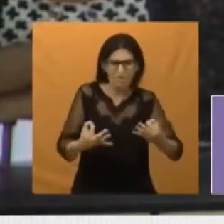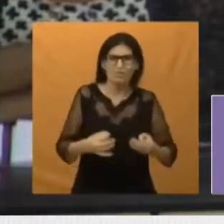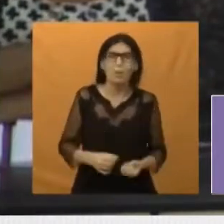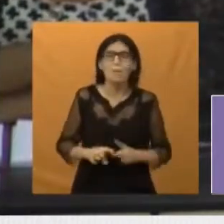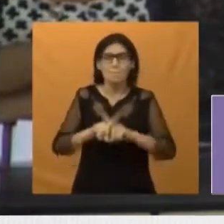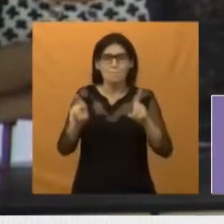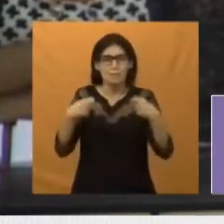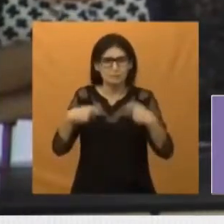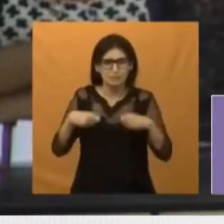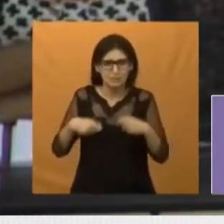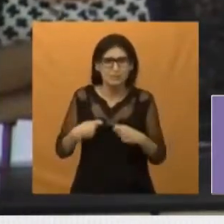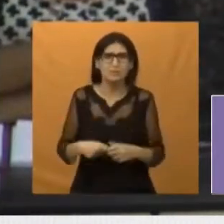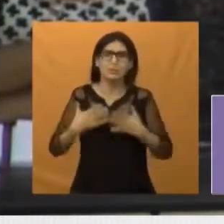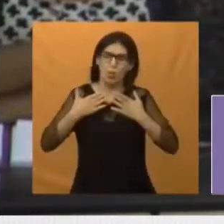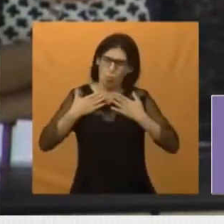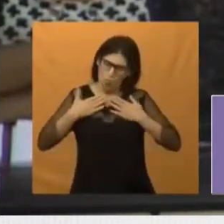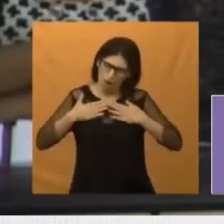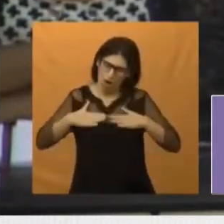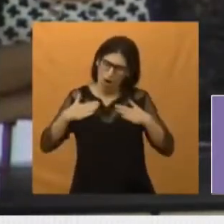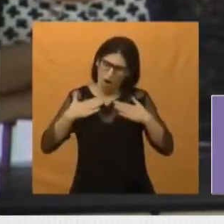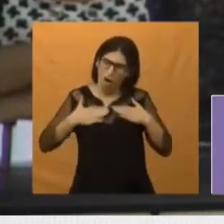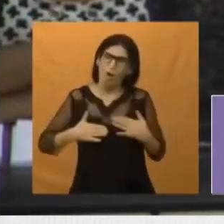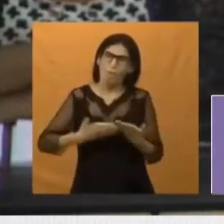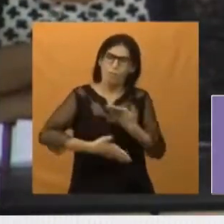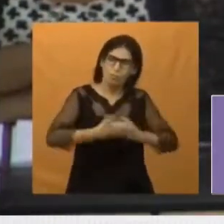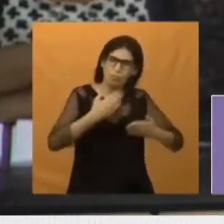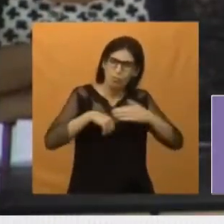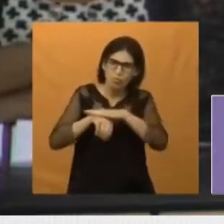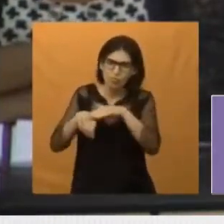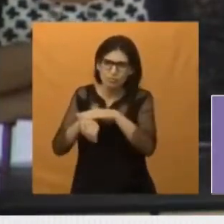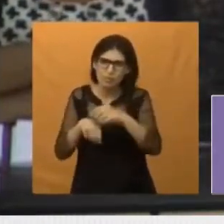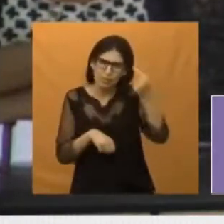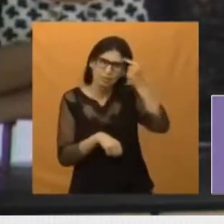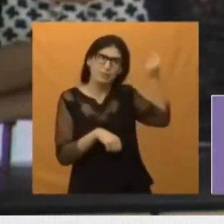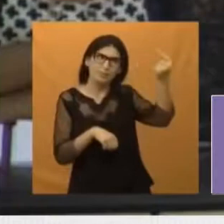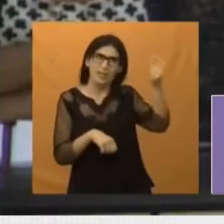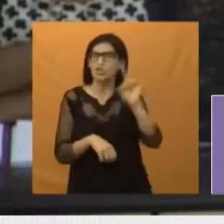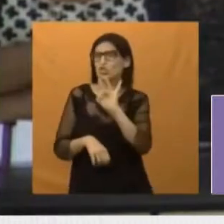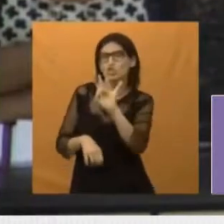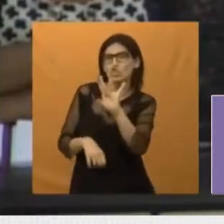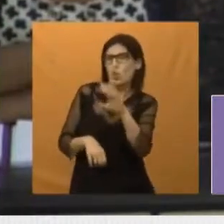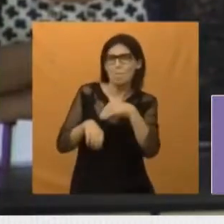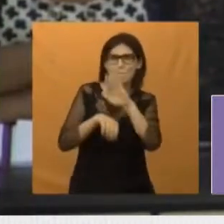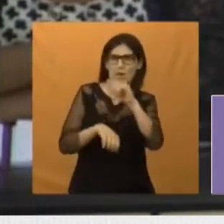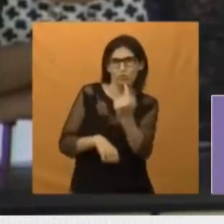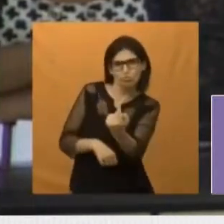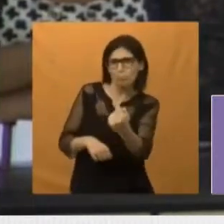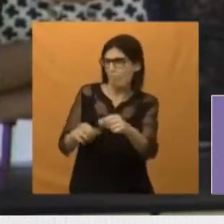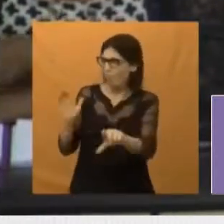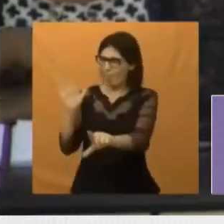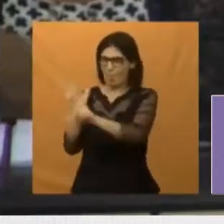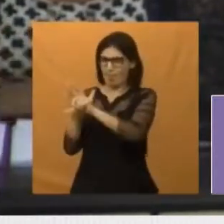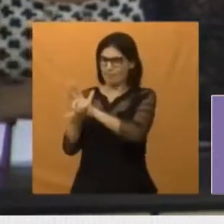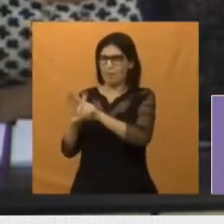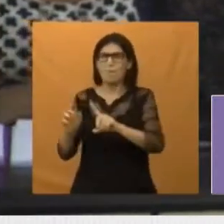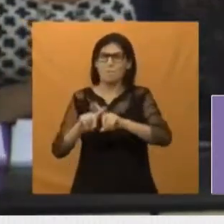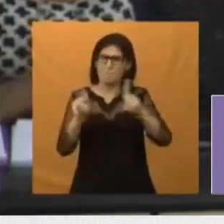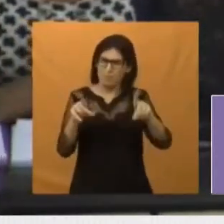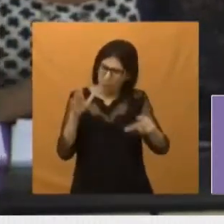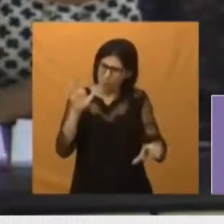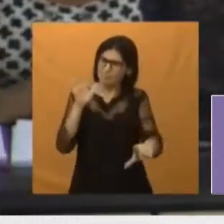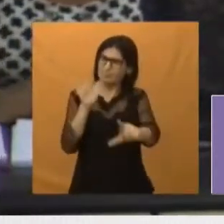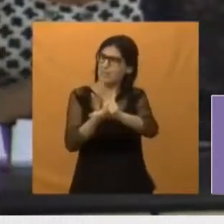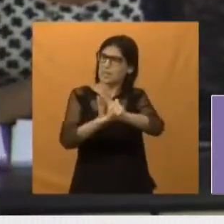bastante calma, que precisa ser pensada para que não seja só mais uma lei, para que seja algo efetivo, algo que